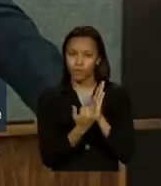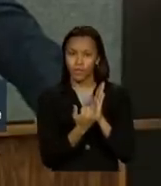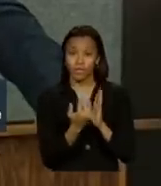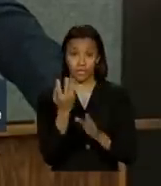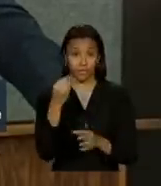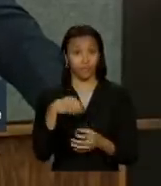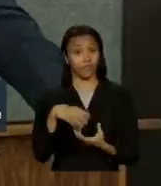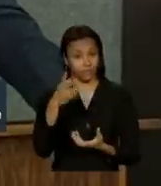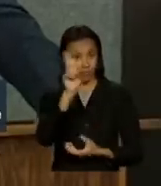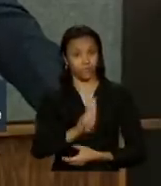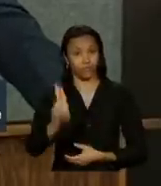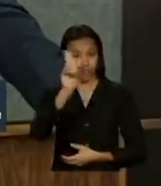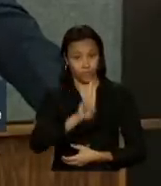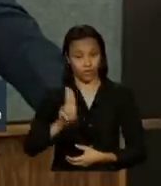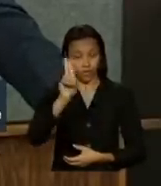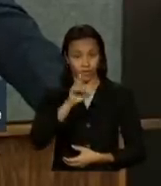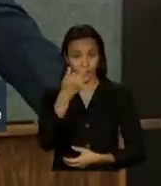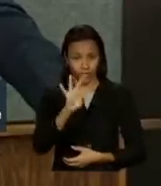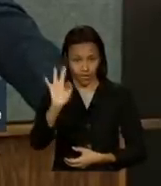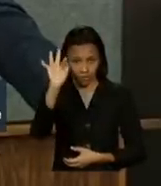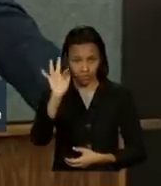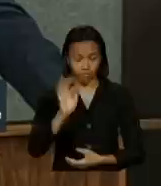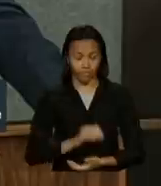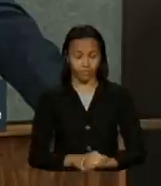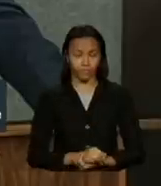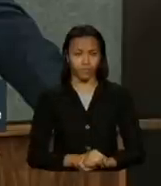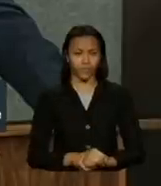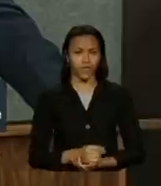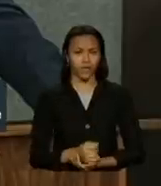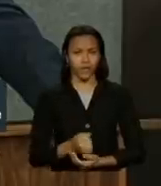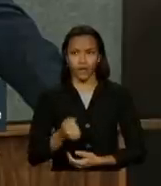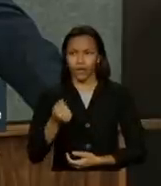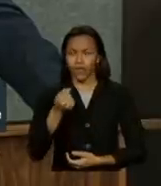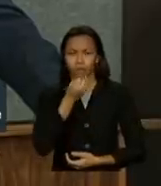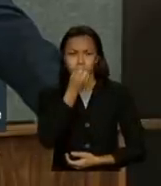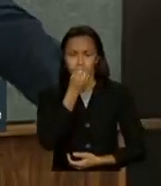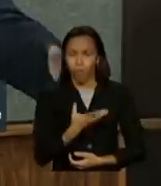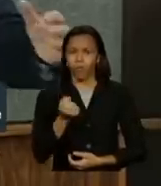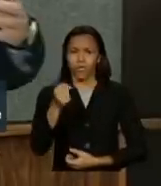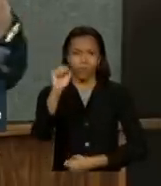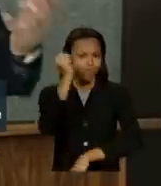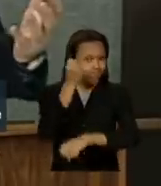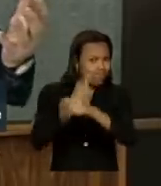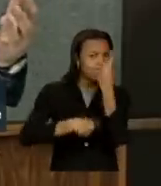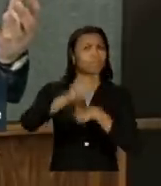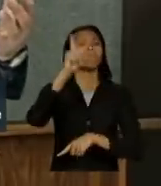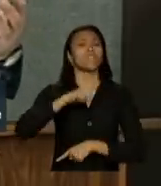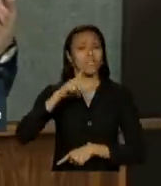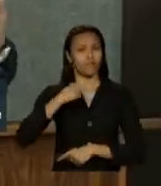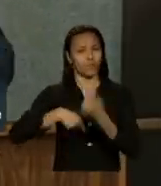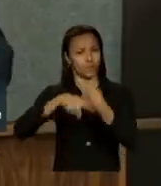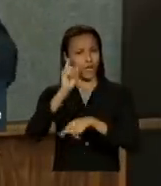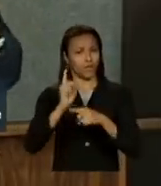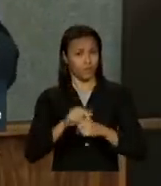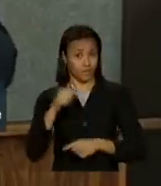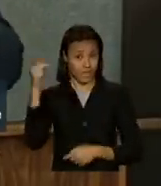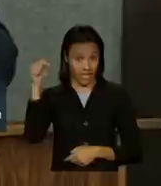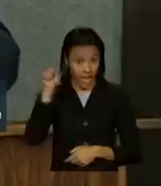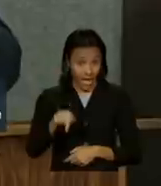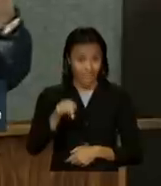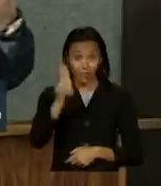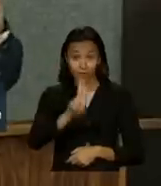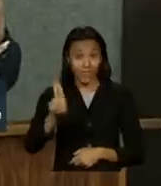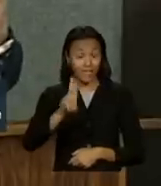Universidade Federal teve um prosperou de uma forma significativa a tal ponto que essa entidade não